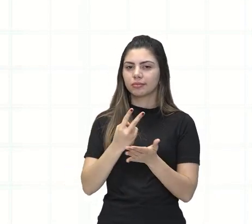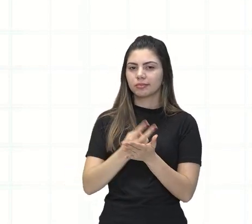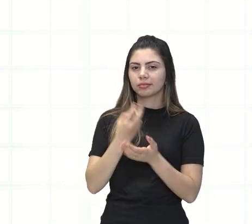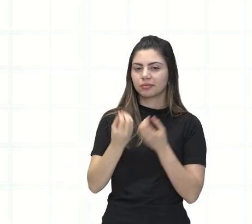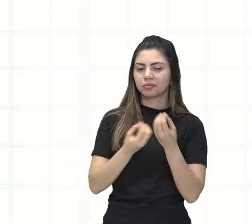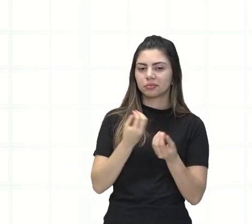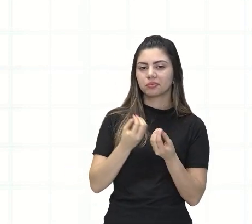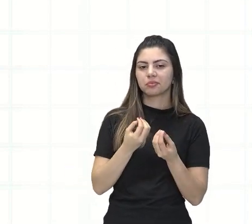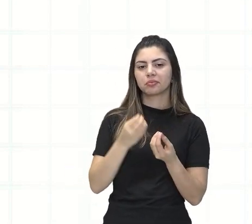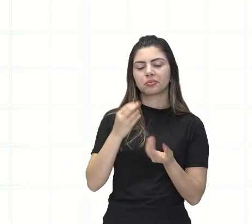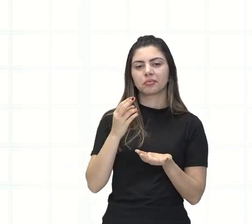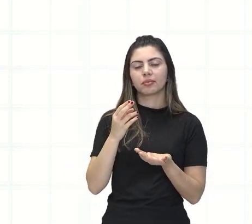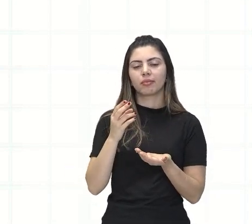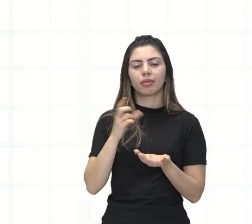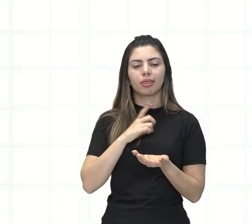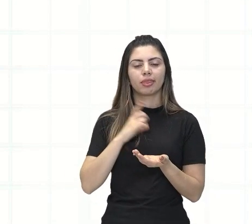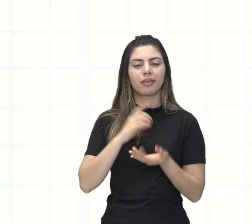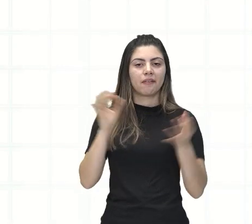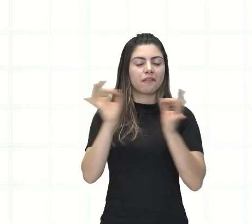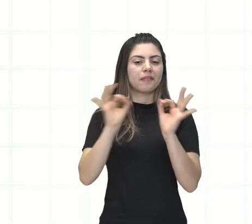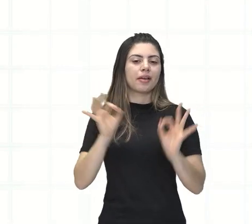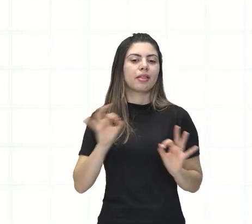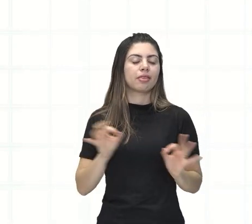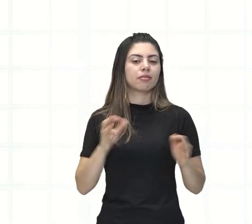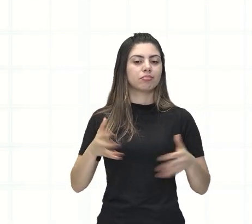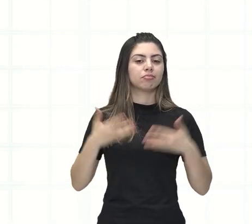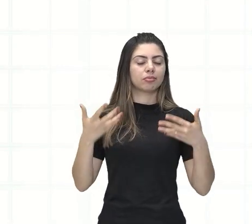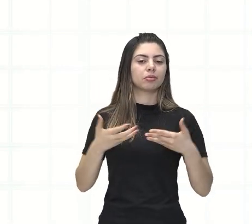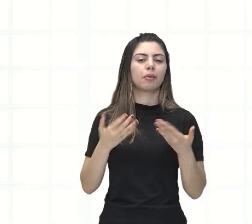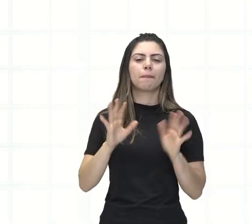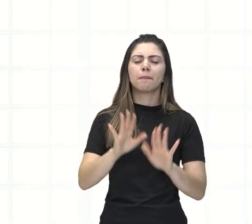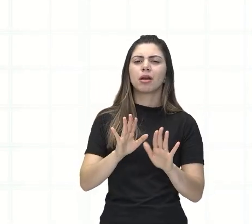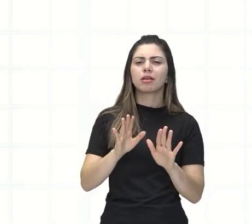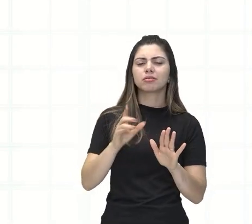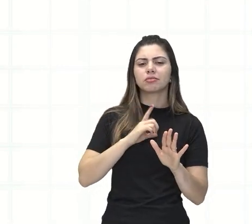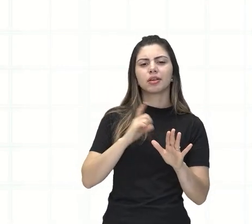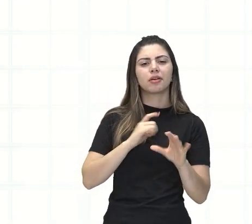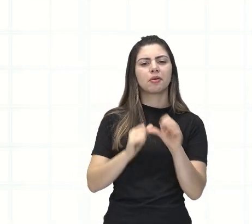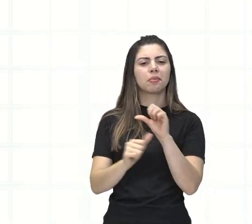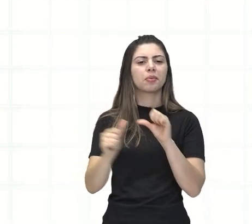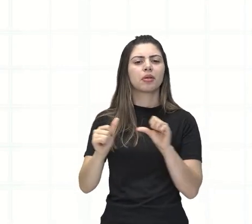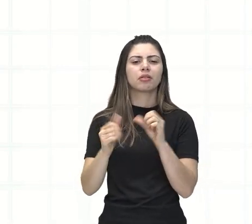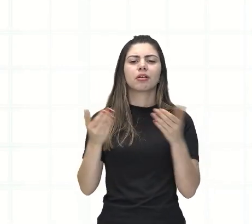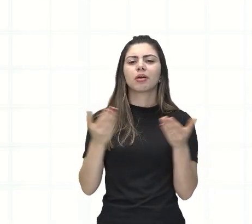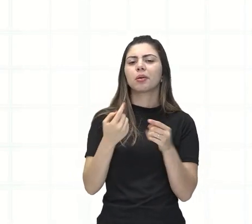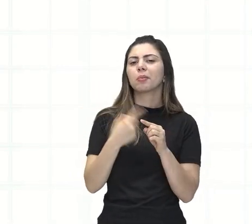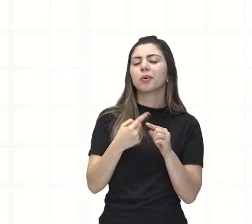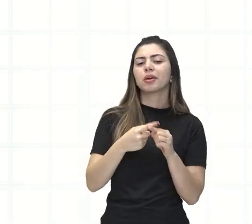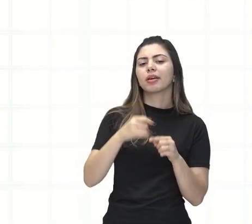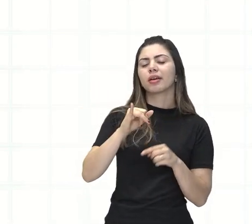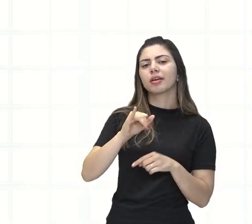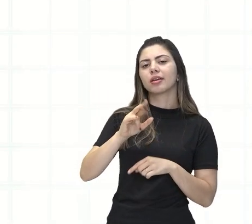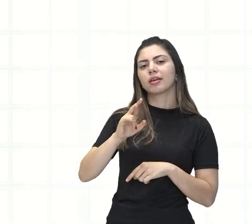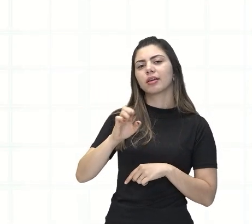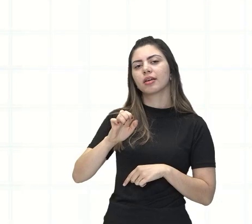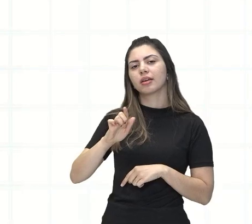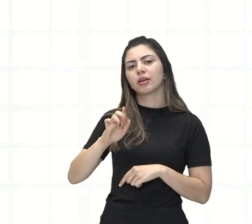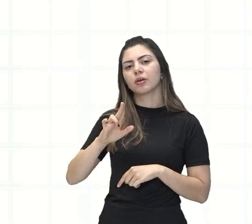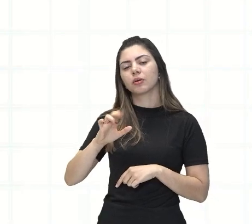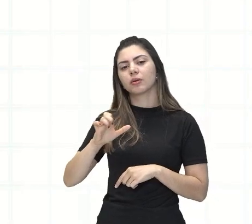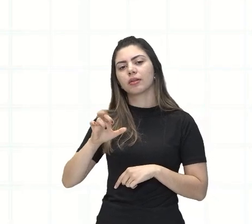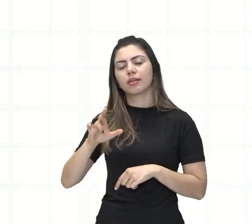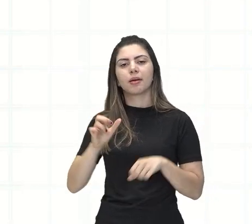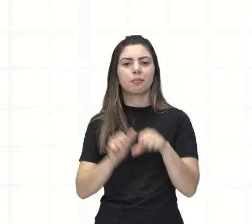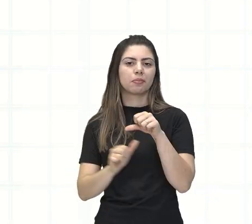feliz, mais feliz, grande, maior. Mas esses aí não recebem alteração porque eles são irregulares e já tem a sua